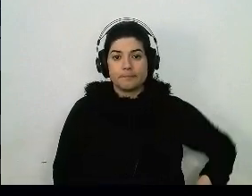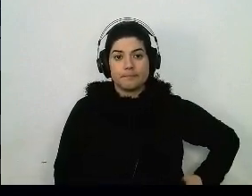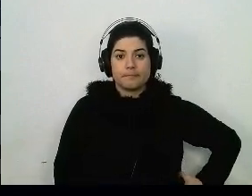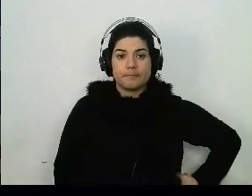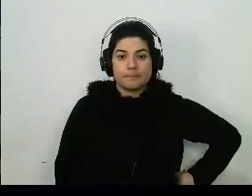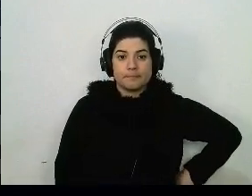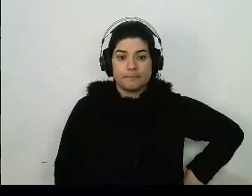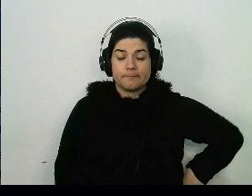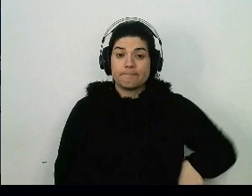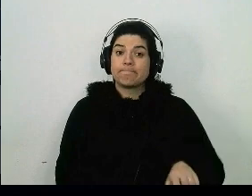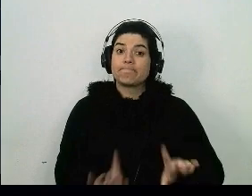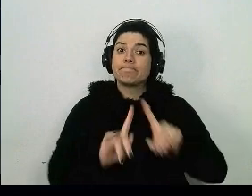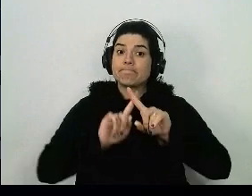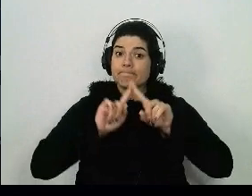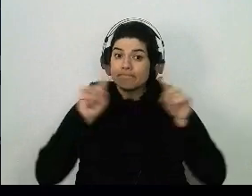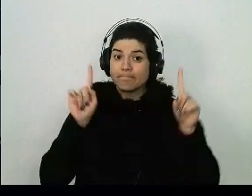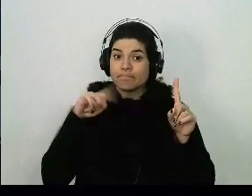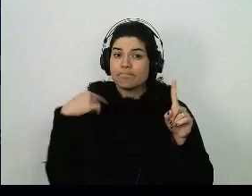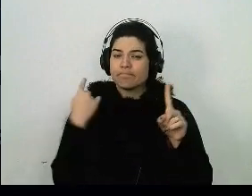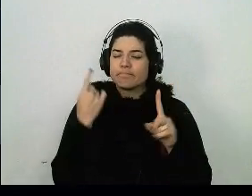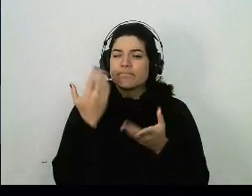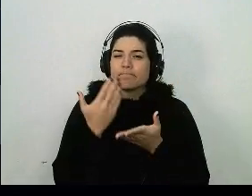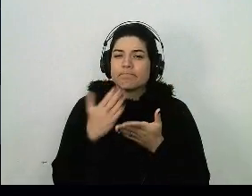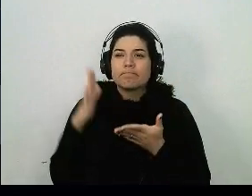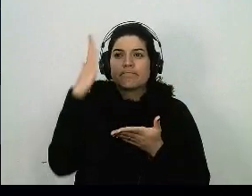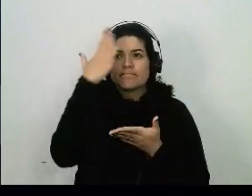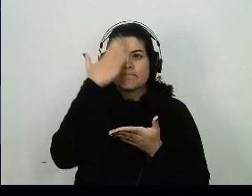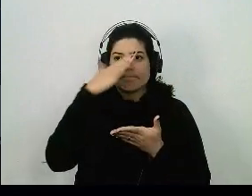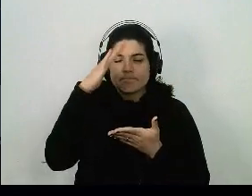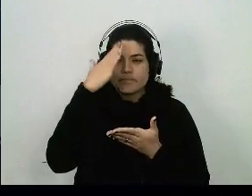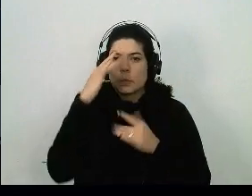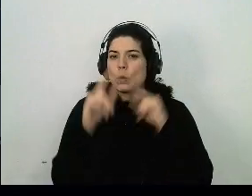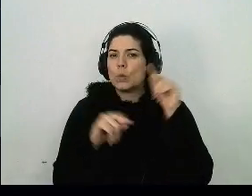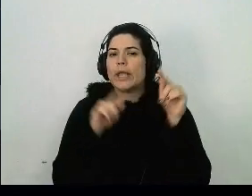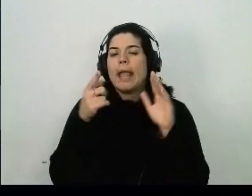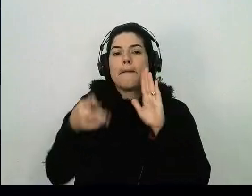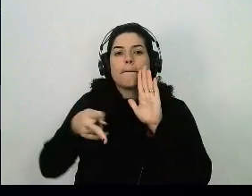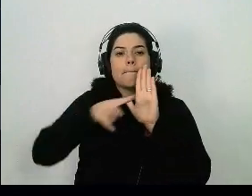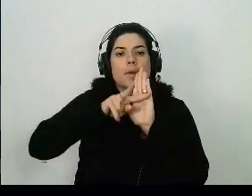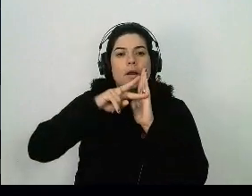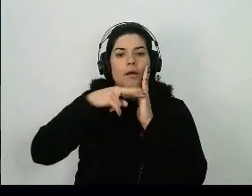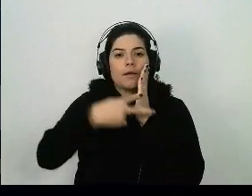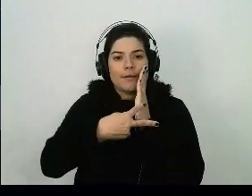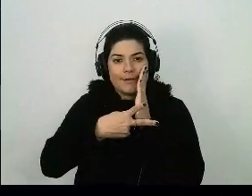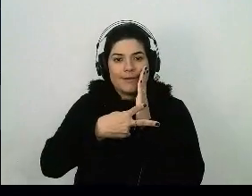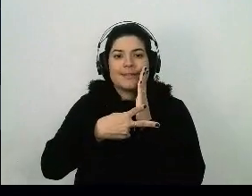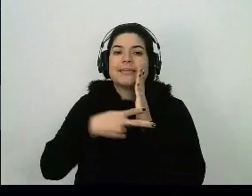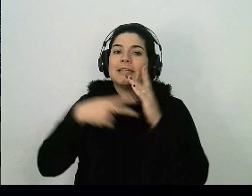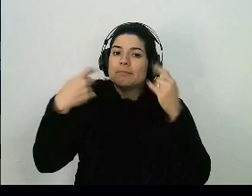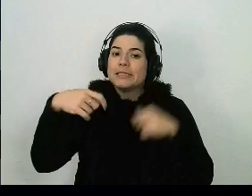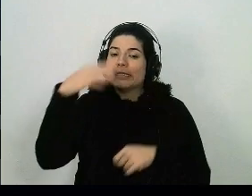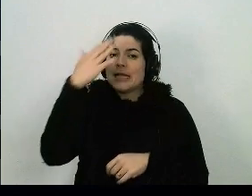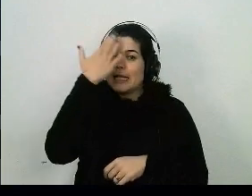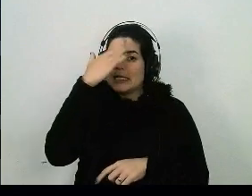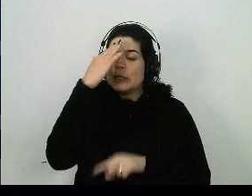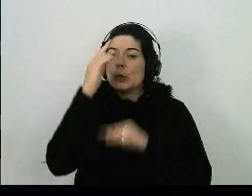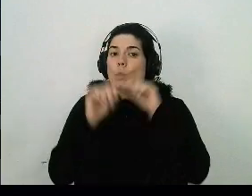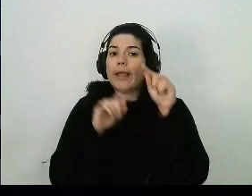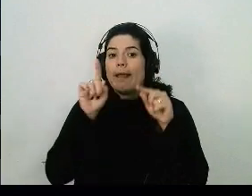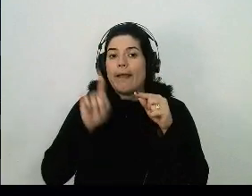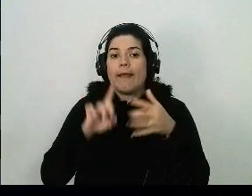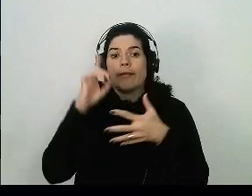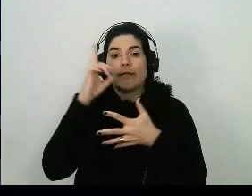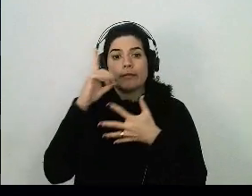Mas, para a gente começar a entender, captar o que seria o blockchain, a gente precisa entender o que são dados.